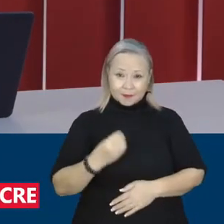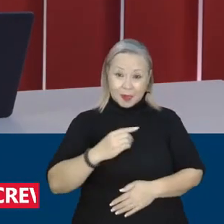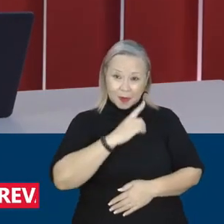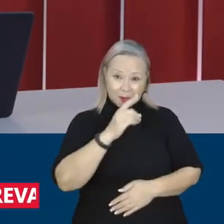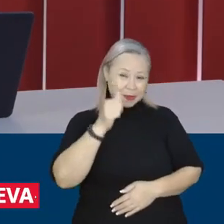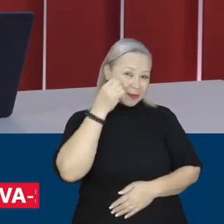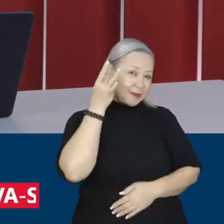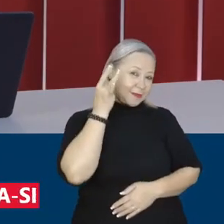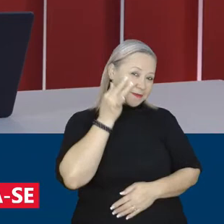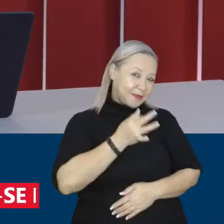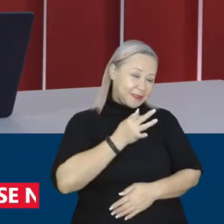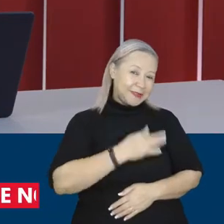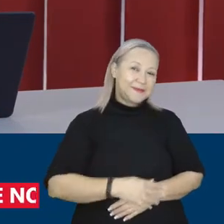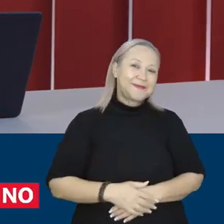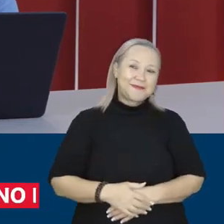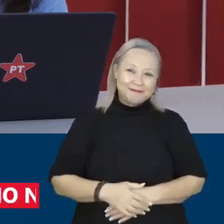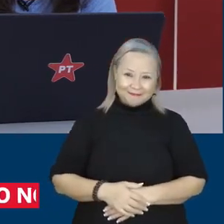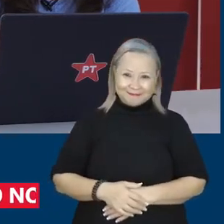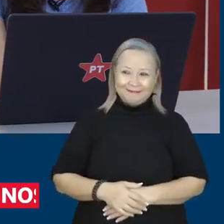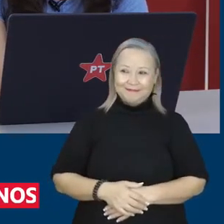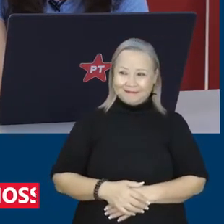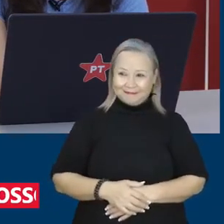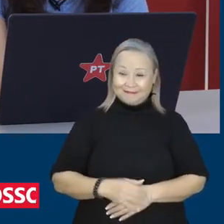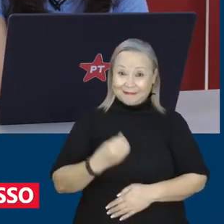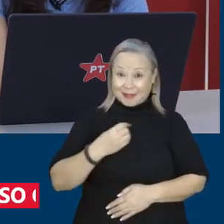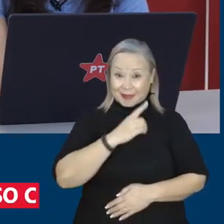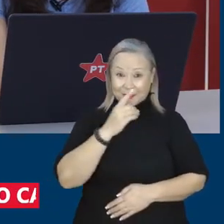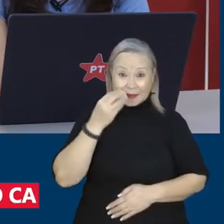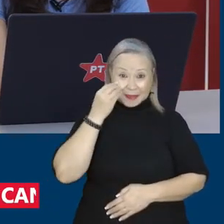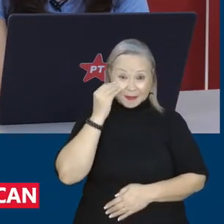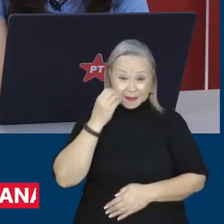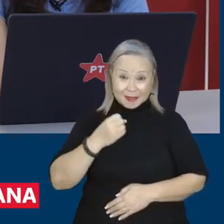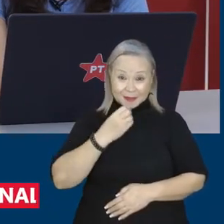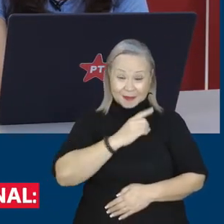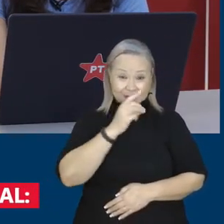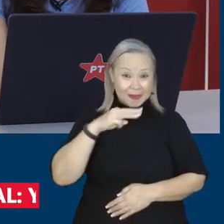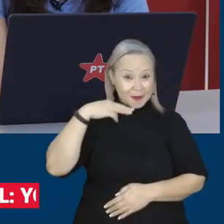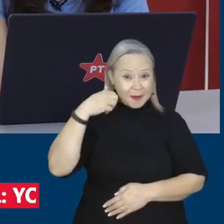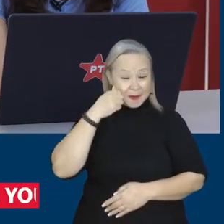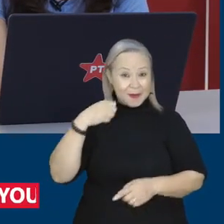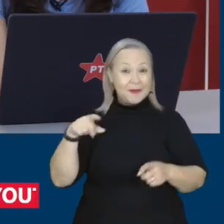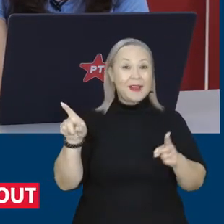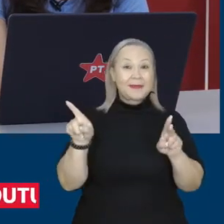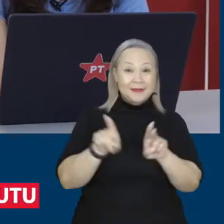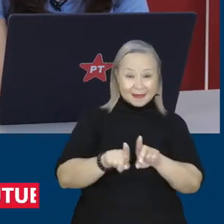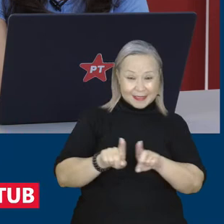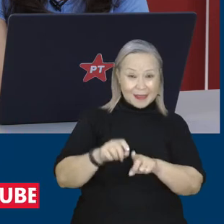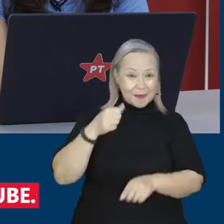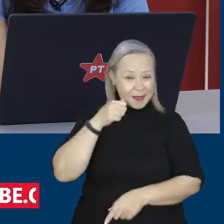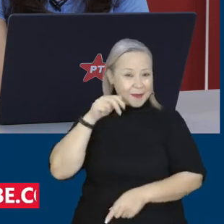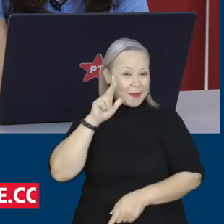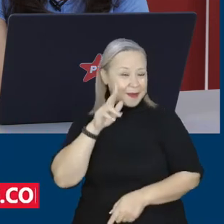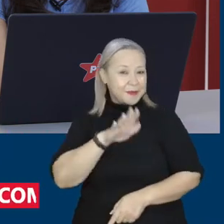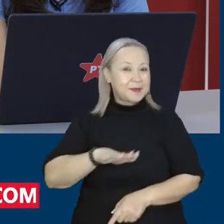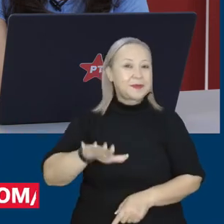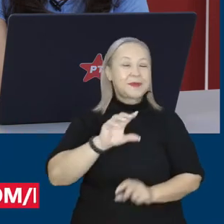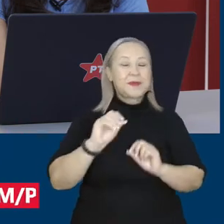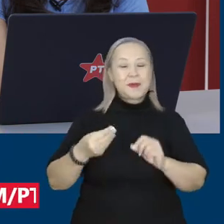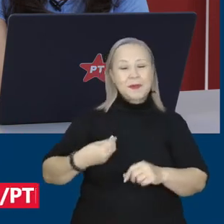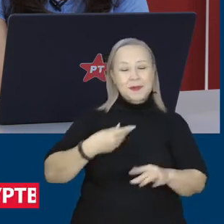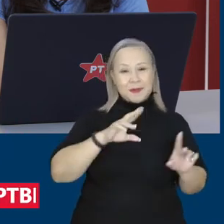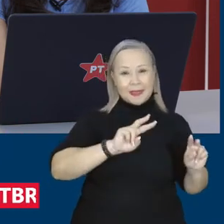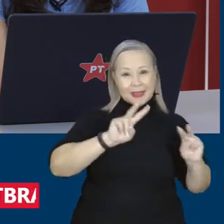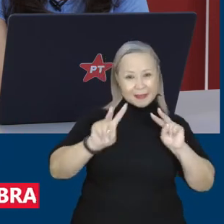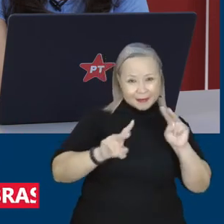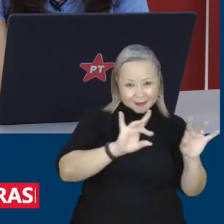Fernando Bom dia Amanda bom dia para Márcia e pro Lúcia um bom dia para todo mundo que tá nos